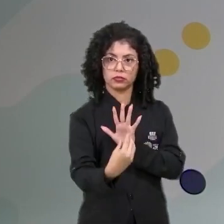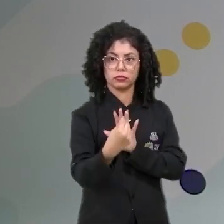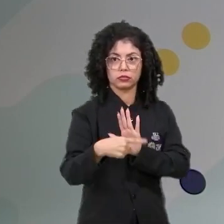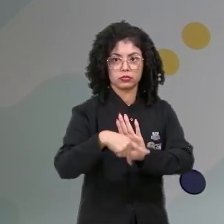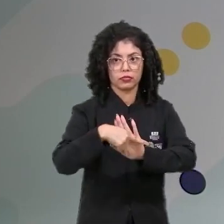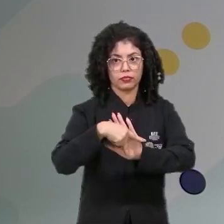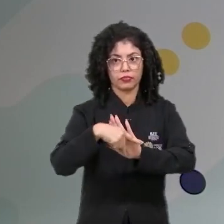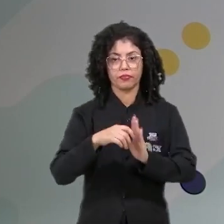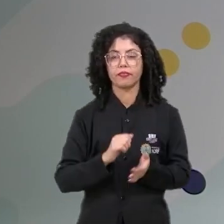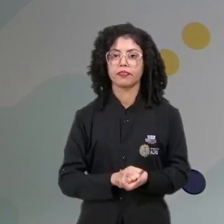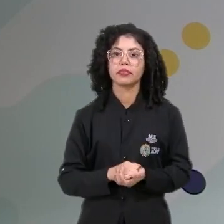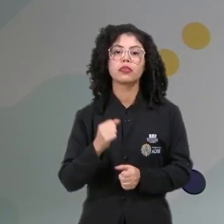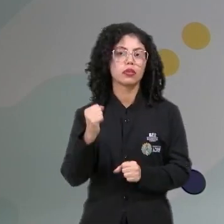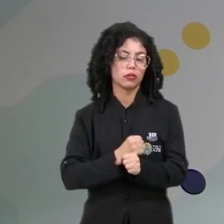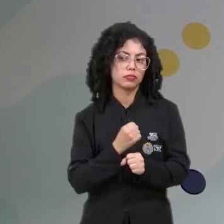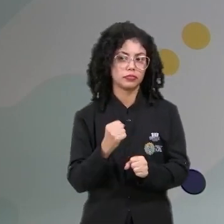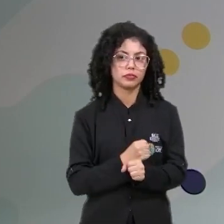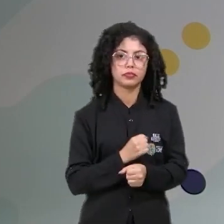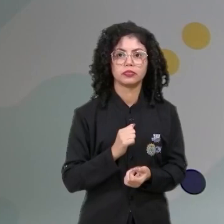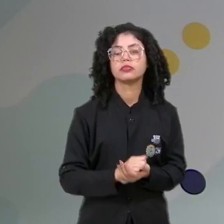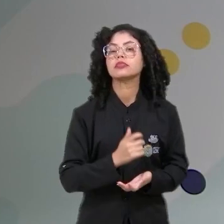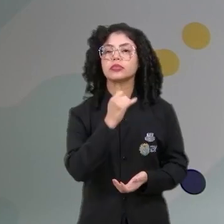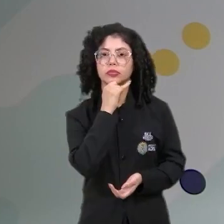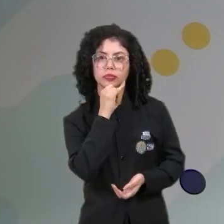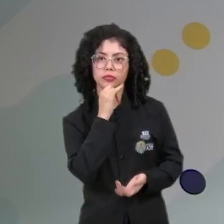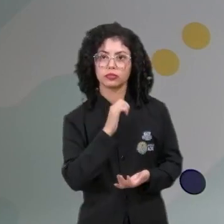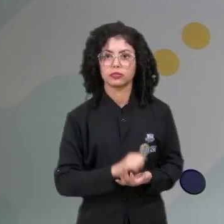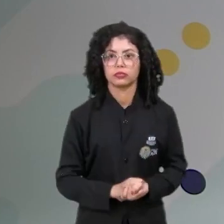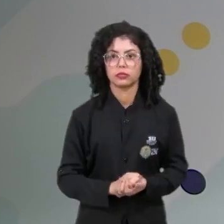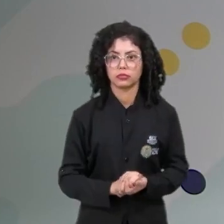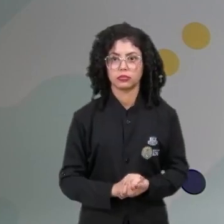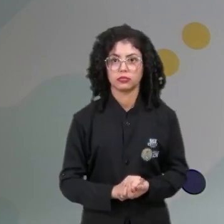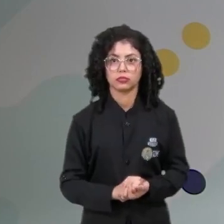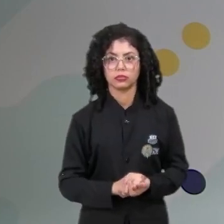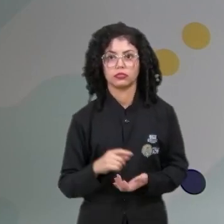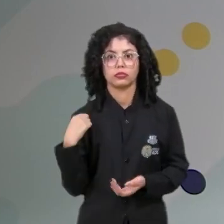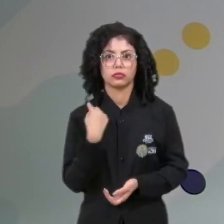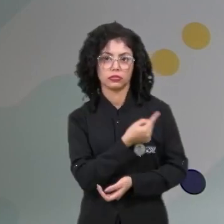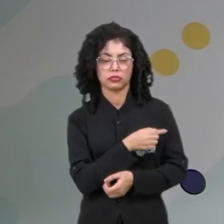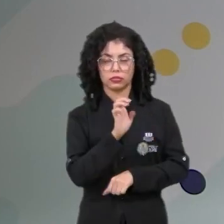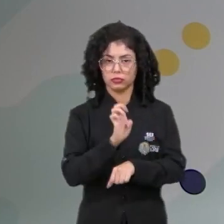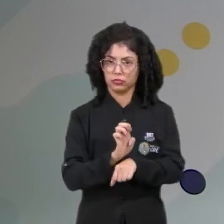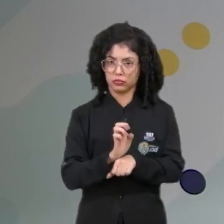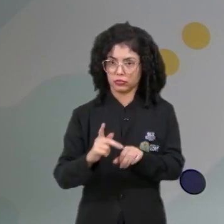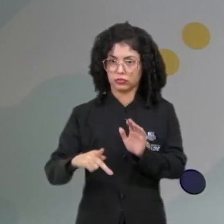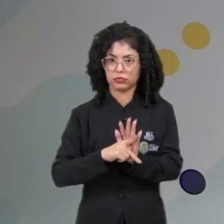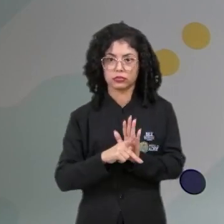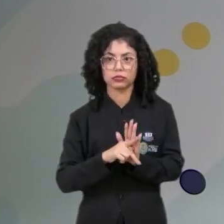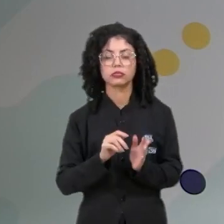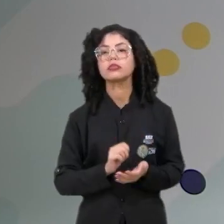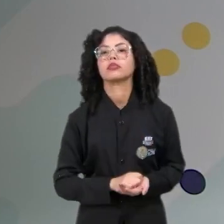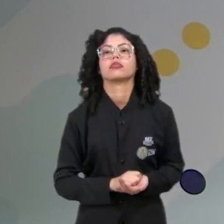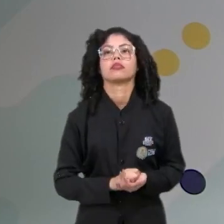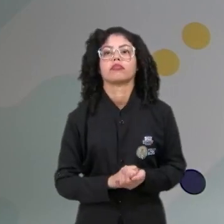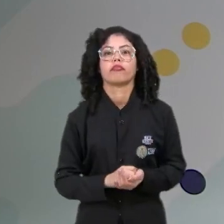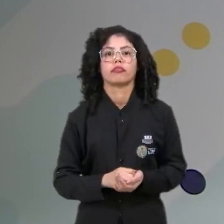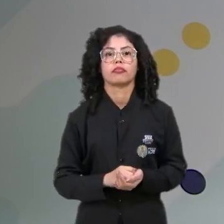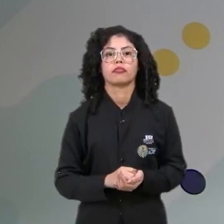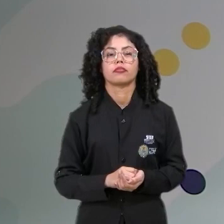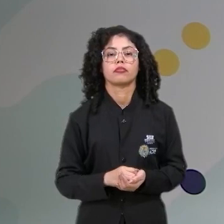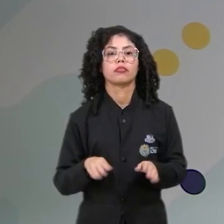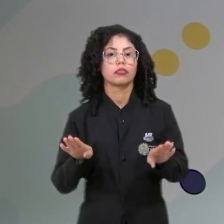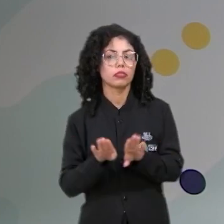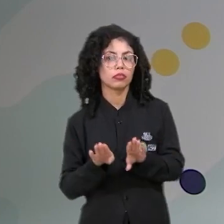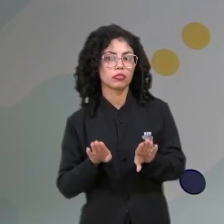totalmente também em construções. Vou dar um exemplo para vocês aqui no nosso estado mesmo. Nós temos ali Brasileia